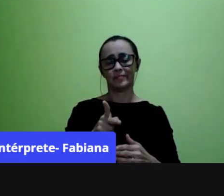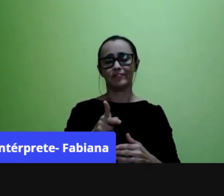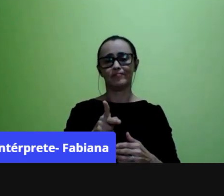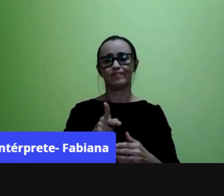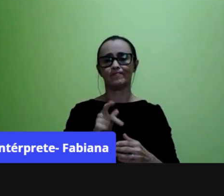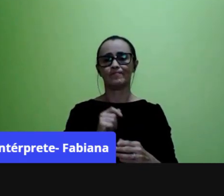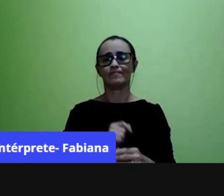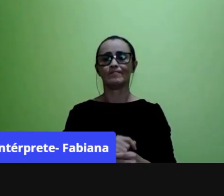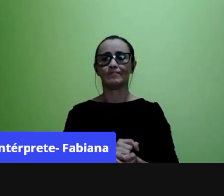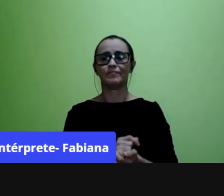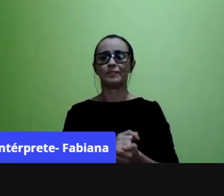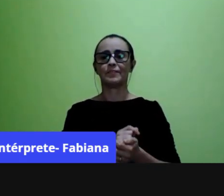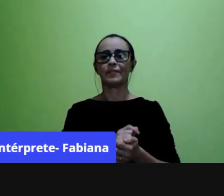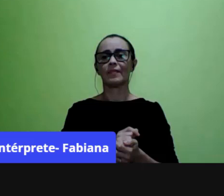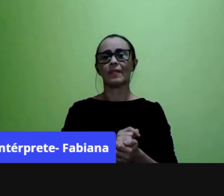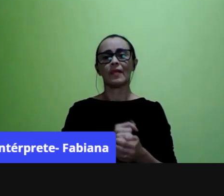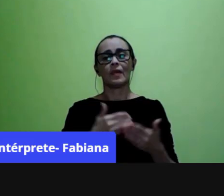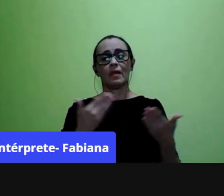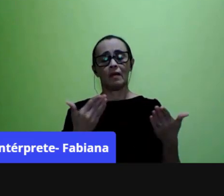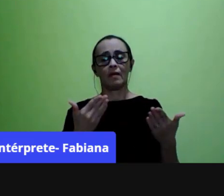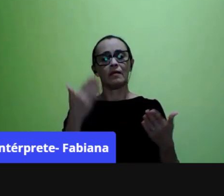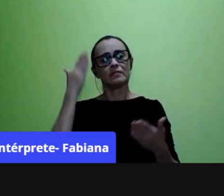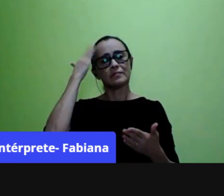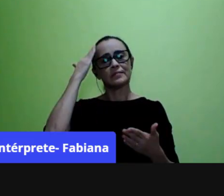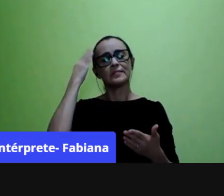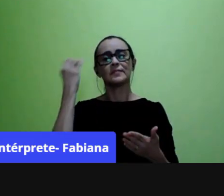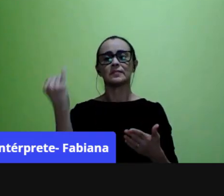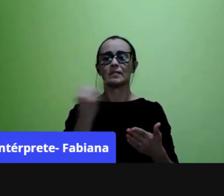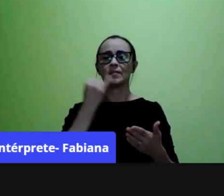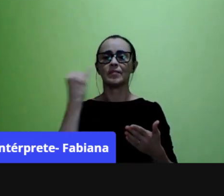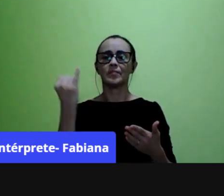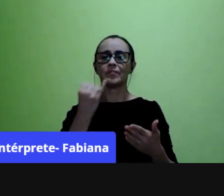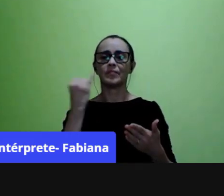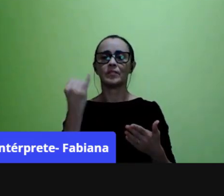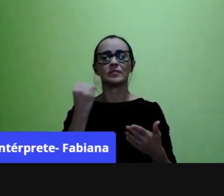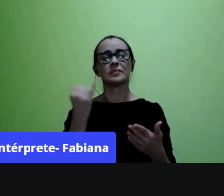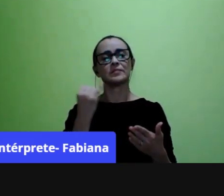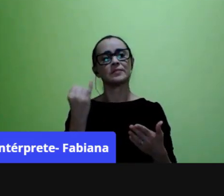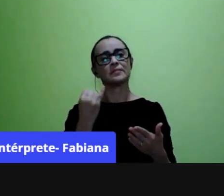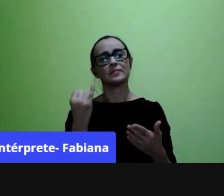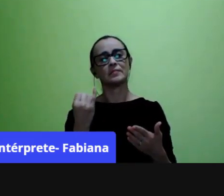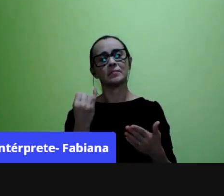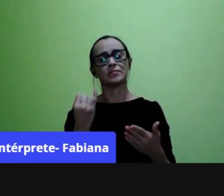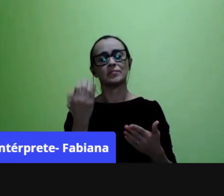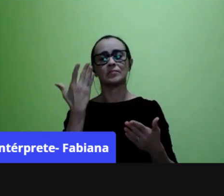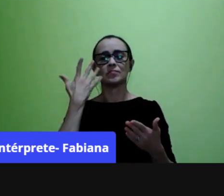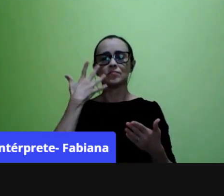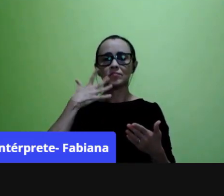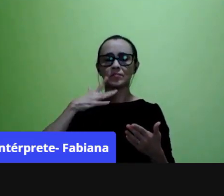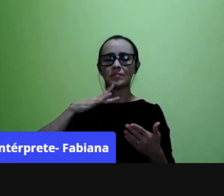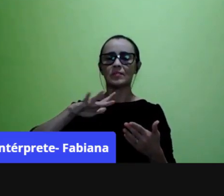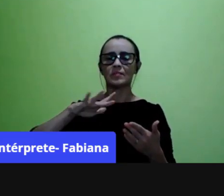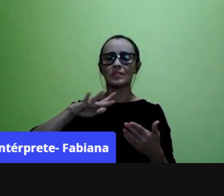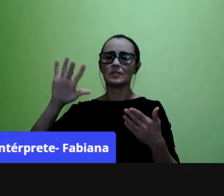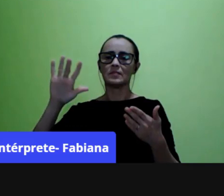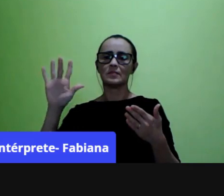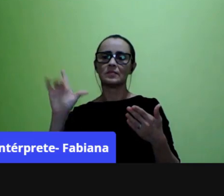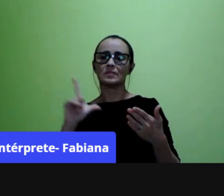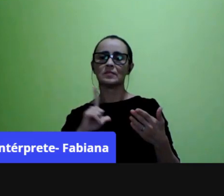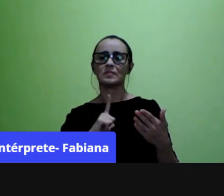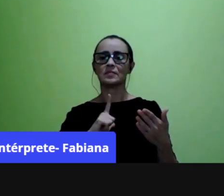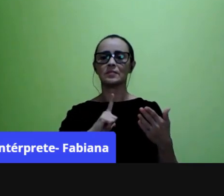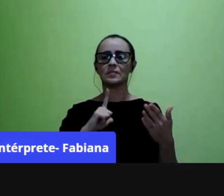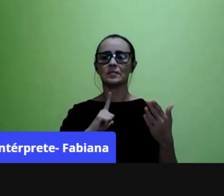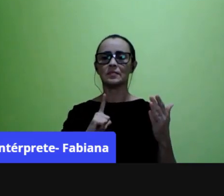que às vezes é importante nós nos familiarizar, trazer as crianças para se familiarizar com esse ambiente